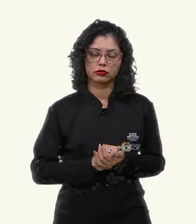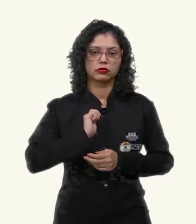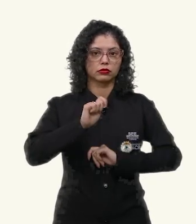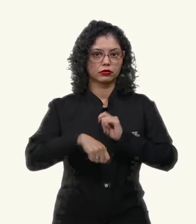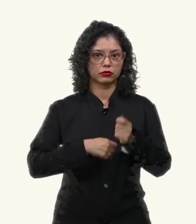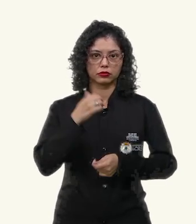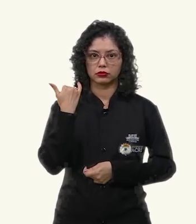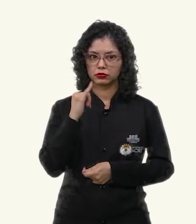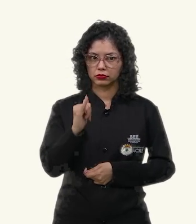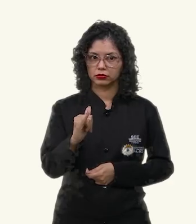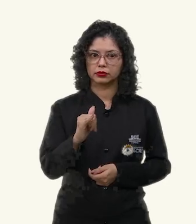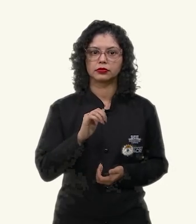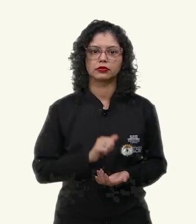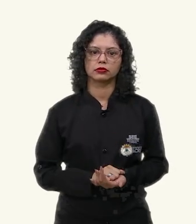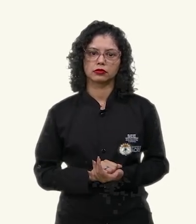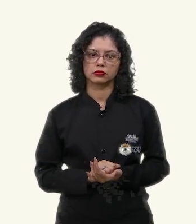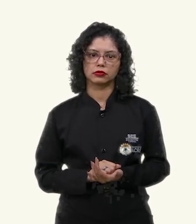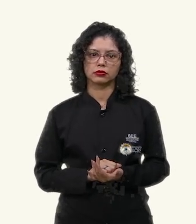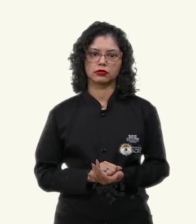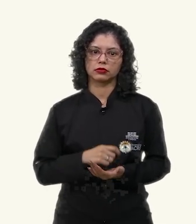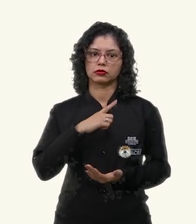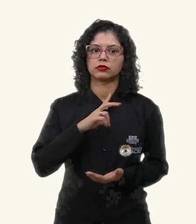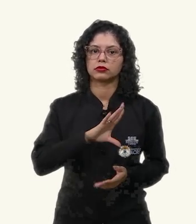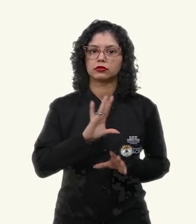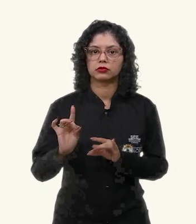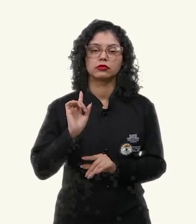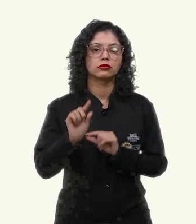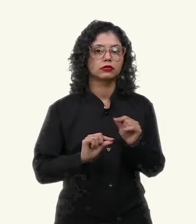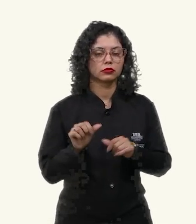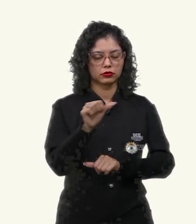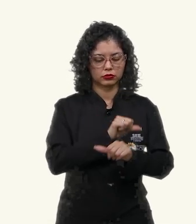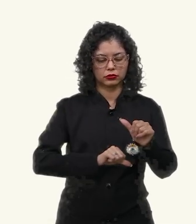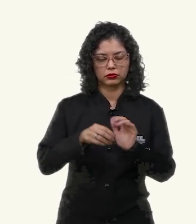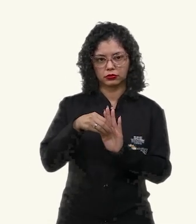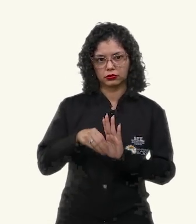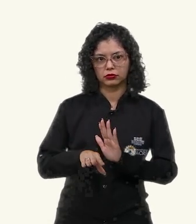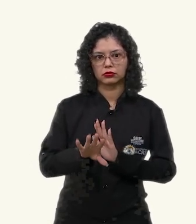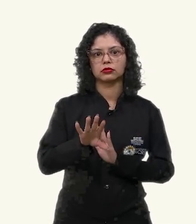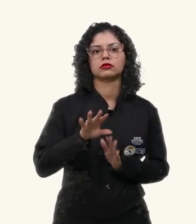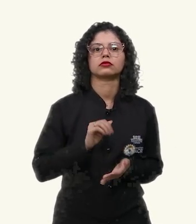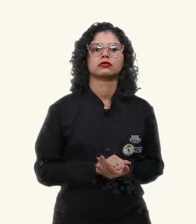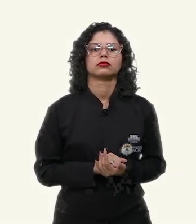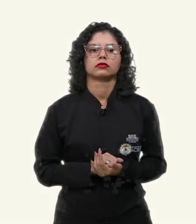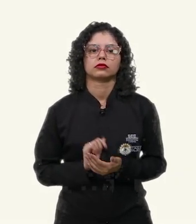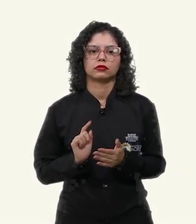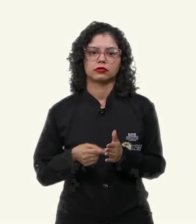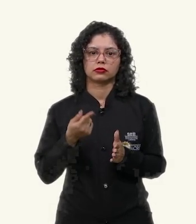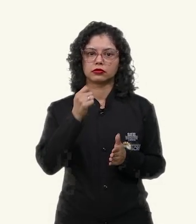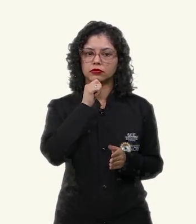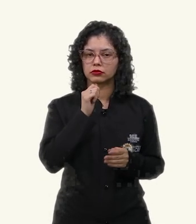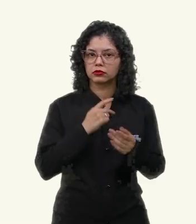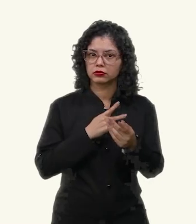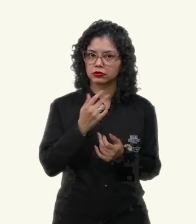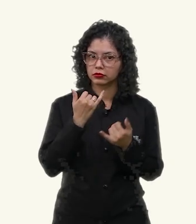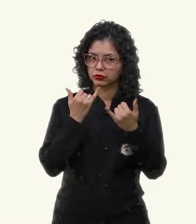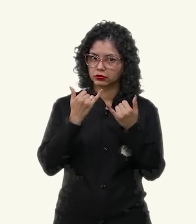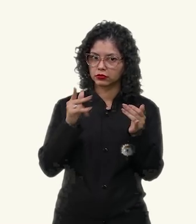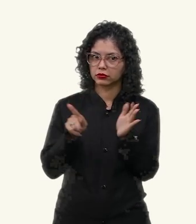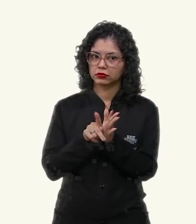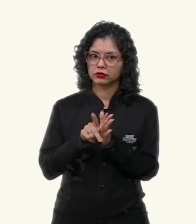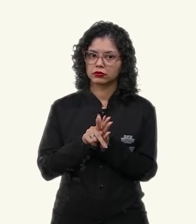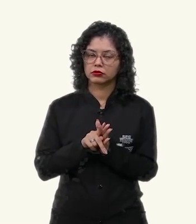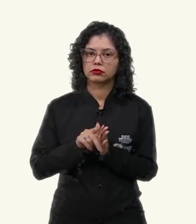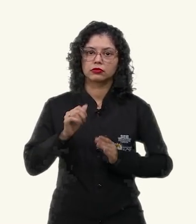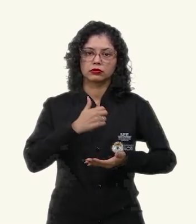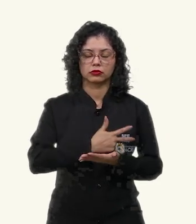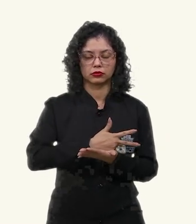elétricos, isso mesmo, gente. E aí a gente vai ter o quê? A transmissão. Então, aqui, ó, primeiro a gente tem a programadora, por exemplo, aqui o